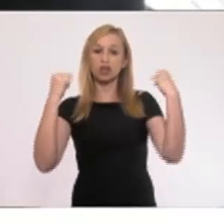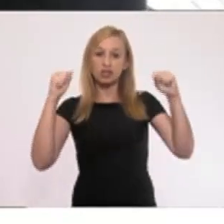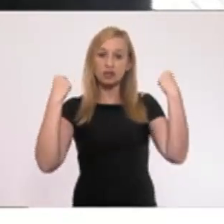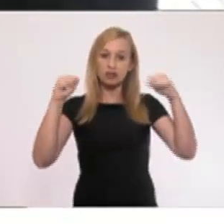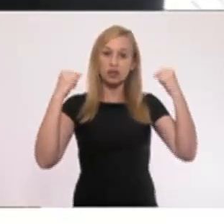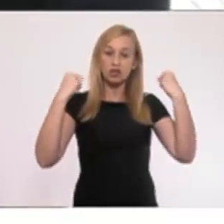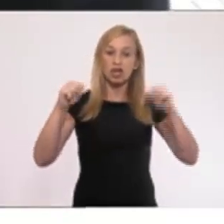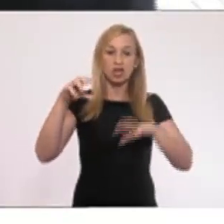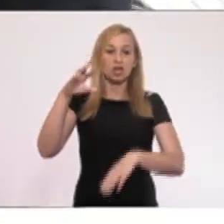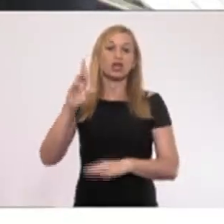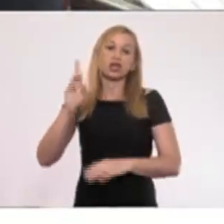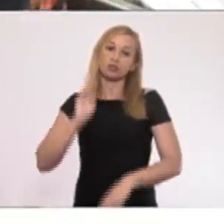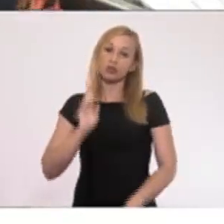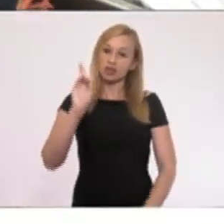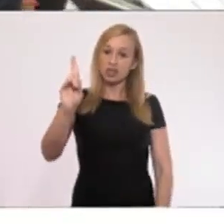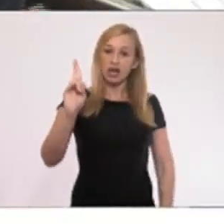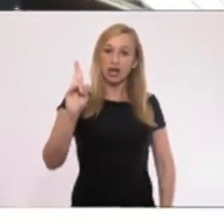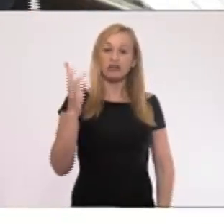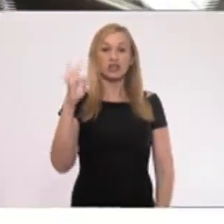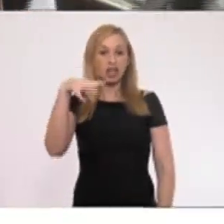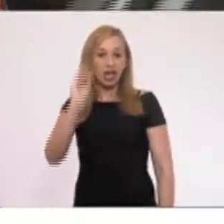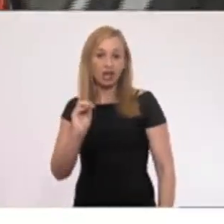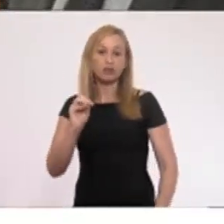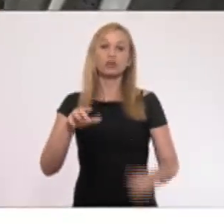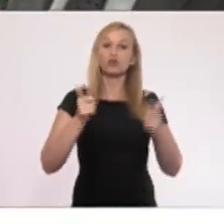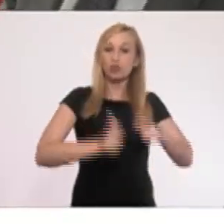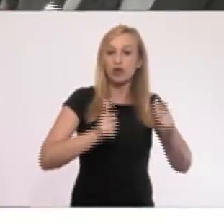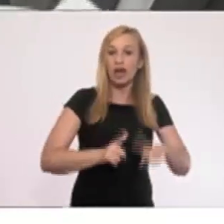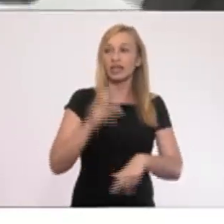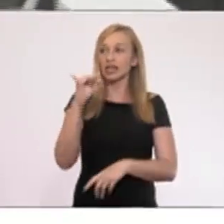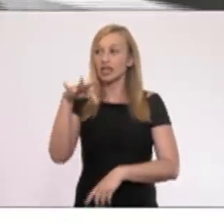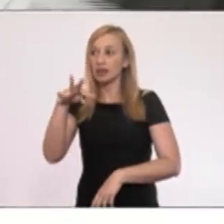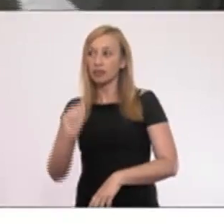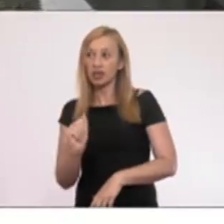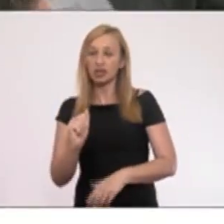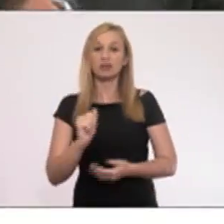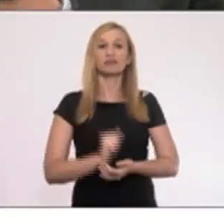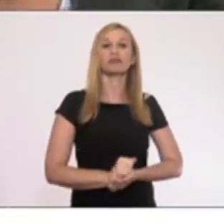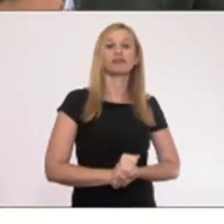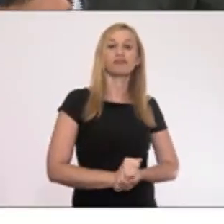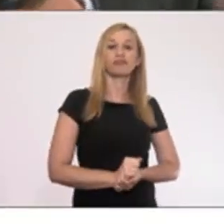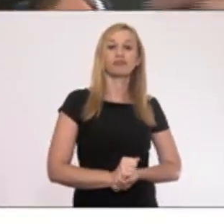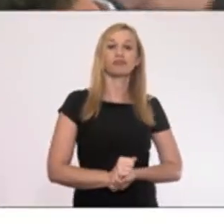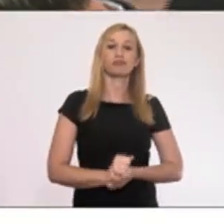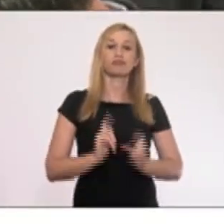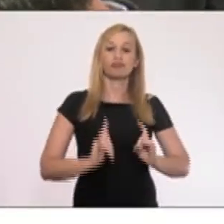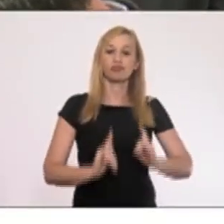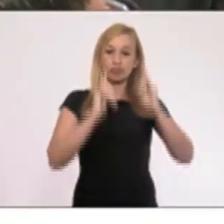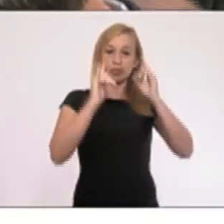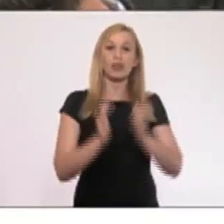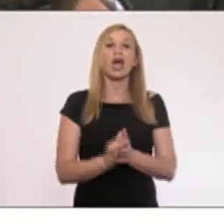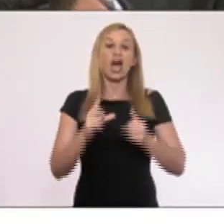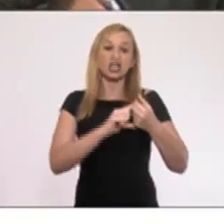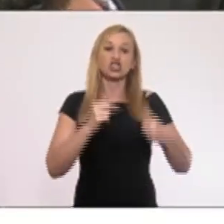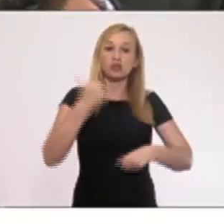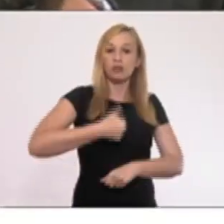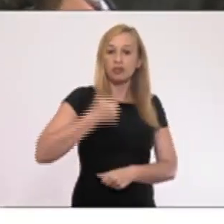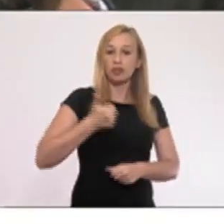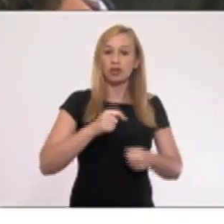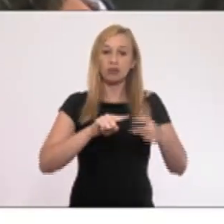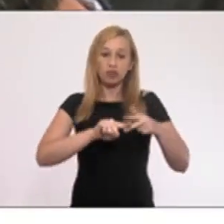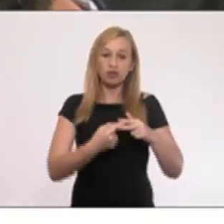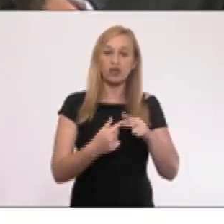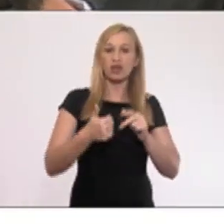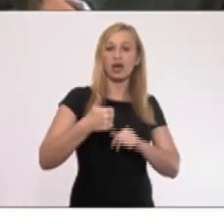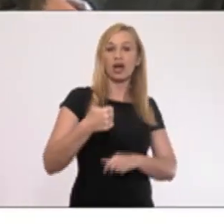responsável técnico dos condomínios edilícios com espaços de academias nas condições que especifica. Artigo 1º, modifique-se a emenda